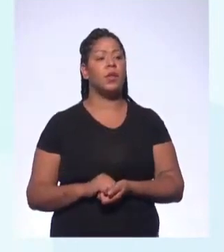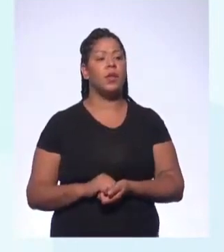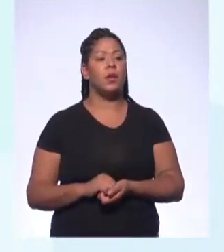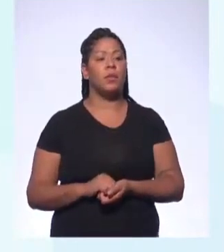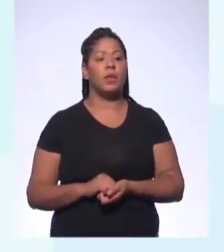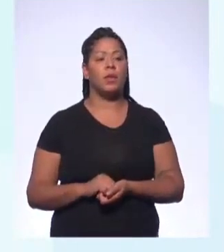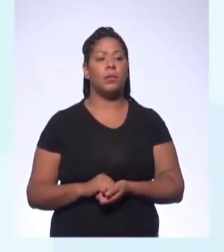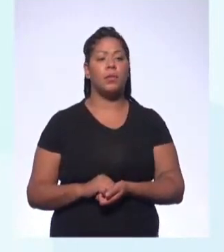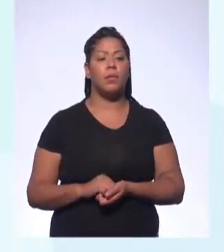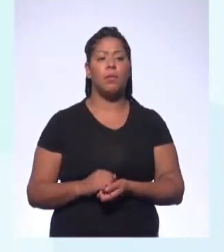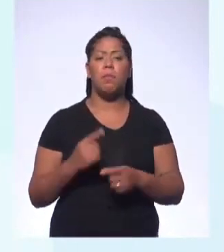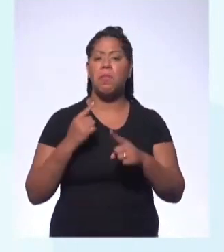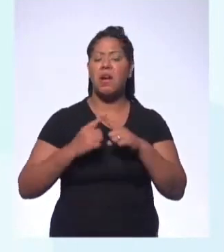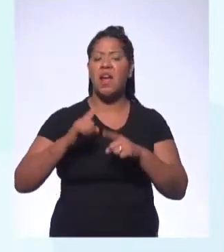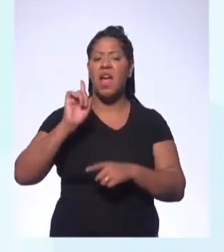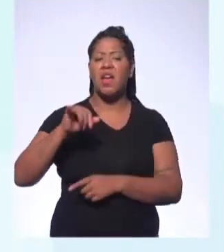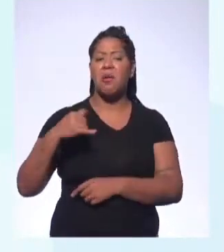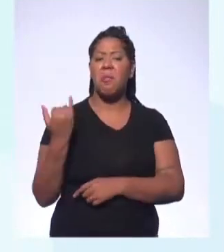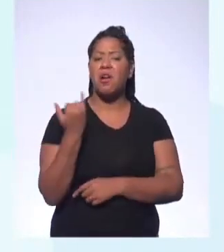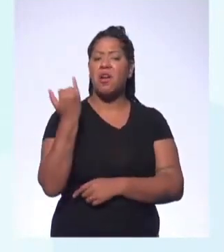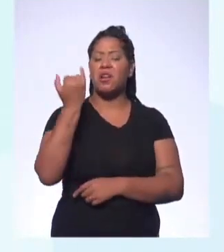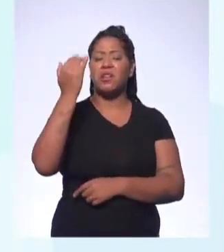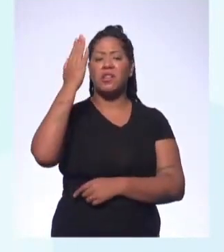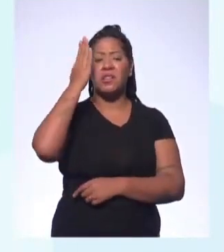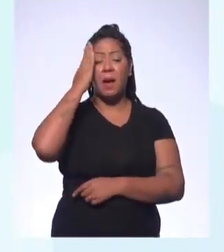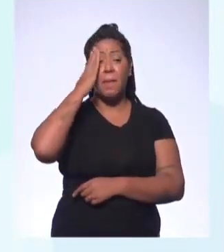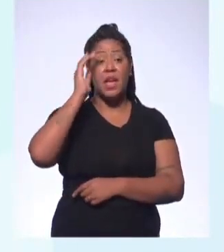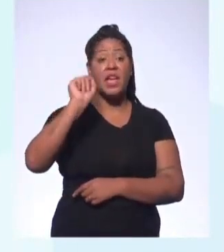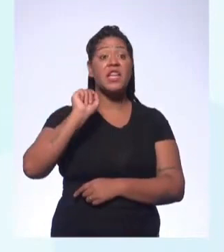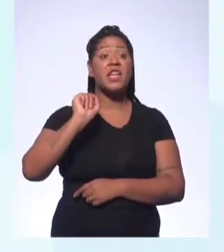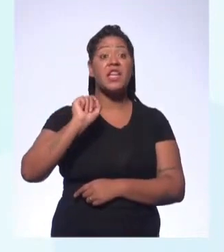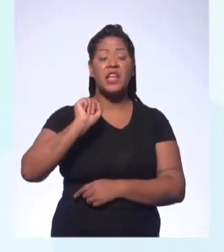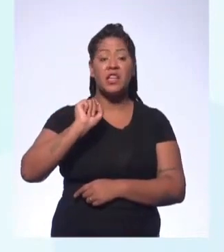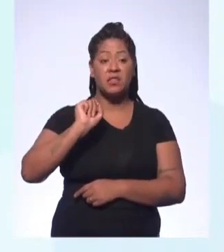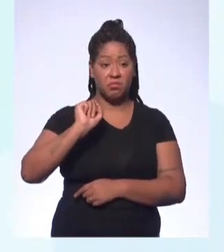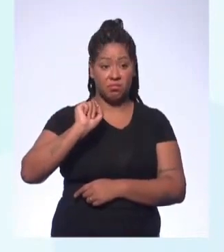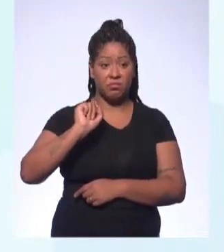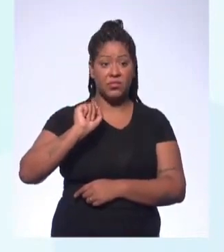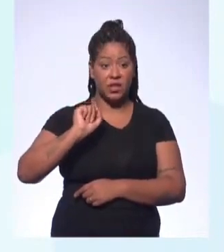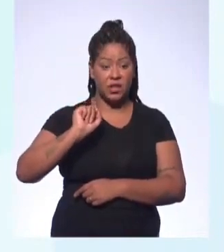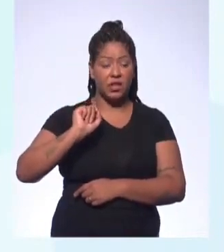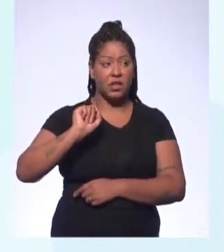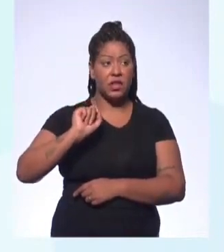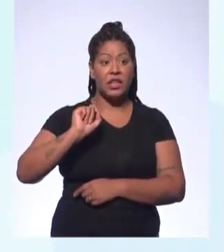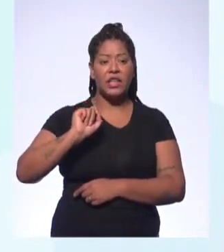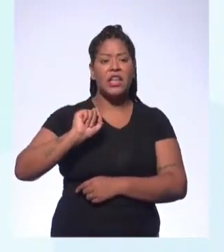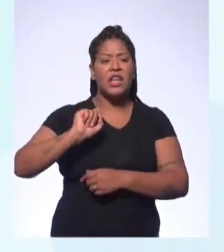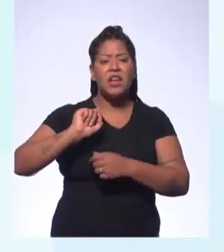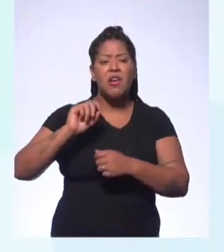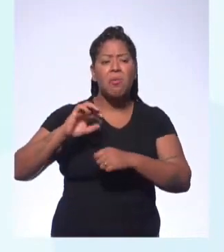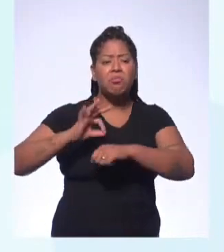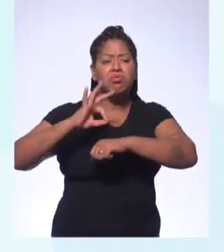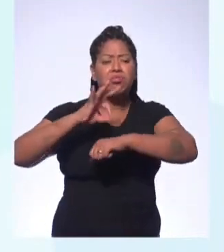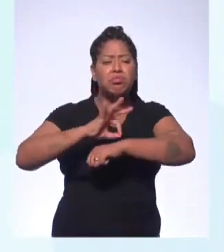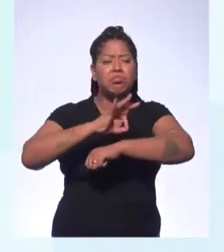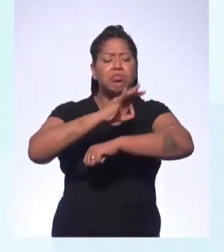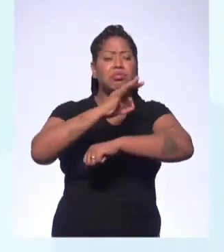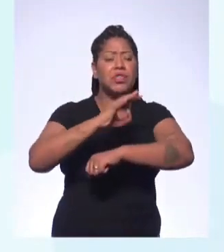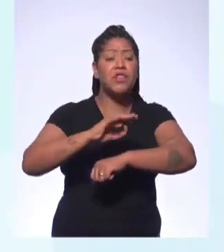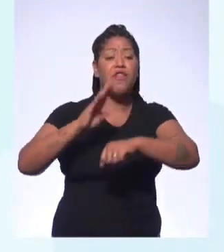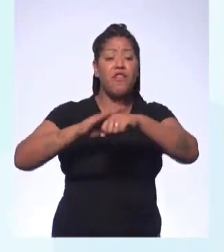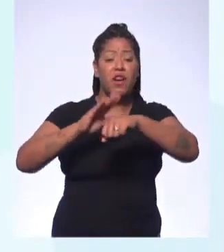pergunta. Por que é importante saber que tipo de ser vivo está causando a infecção? 3 minutinhos.